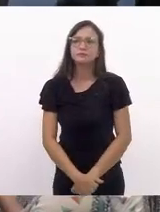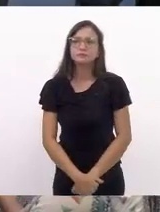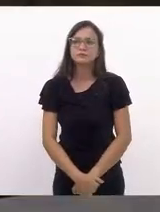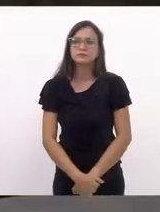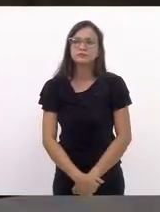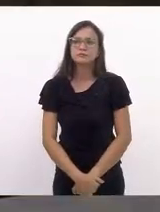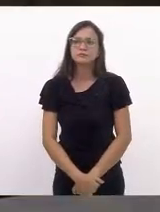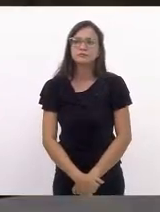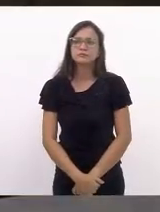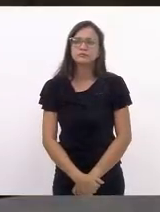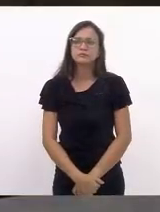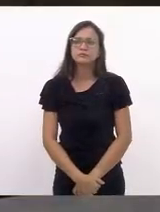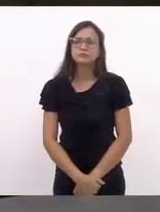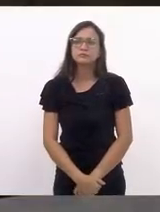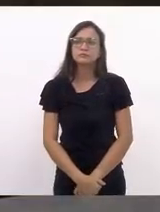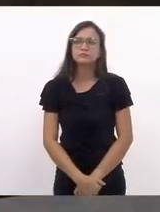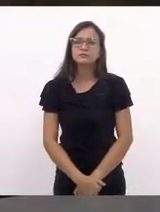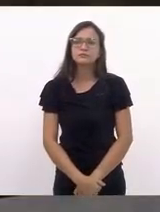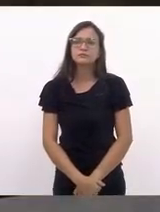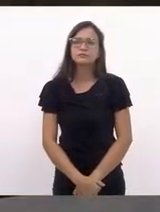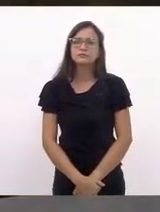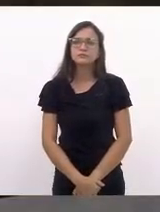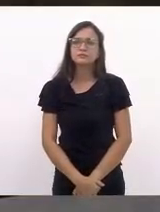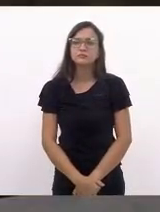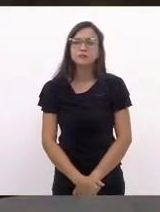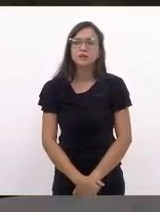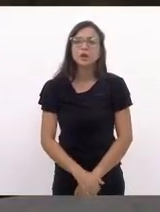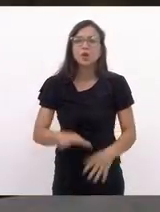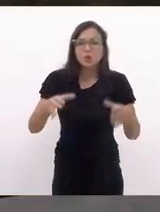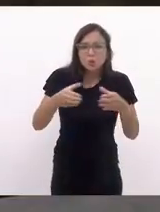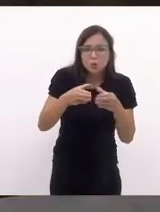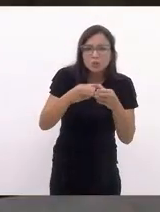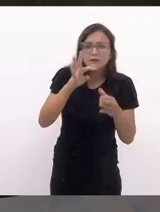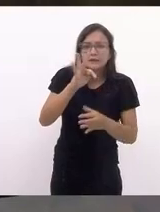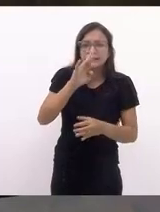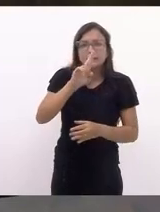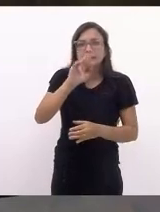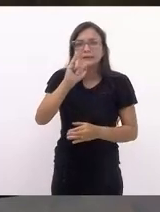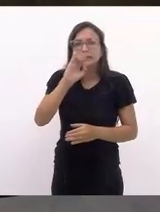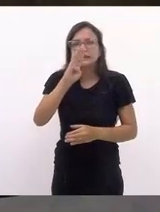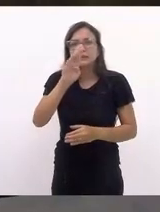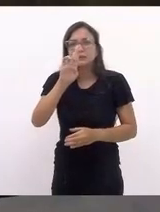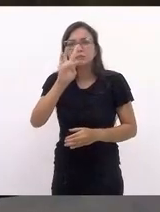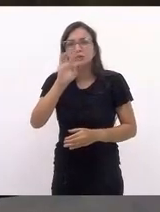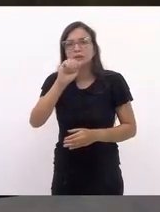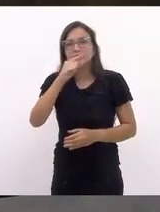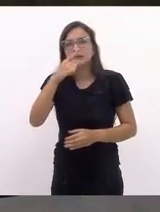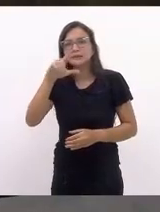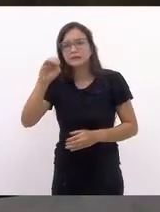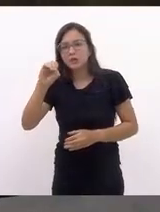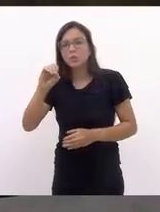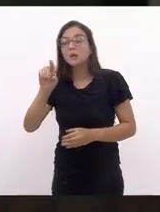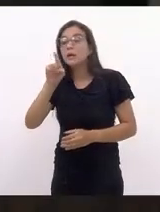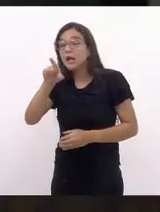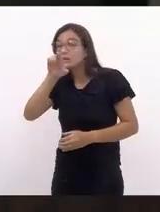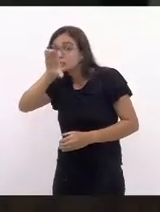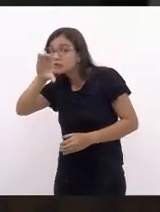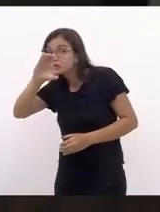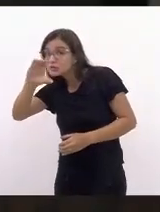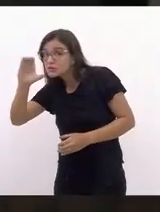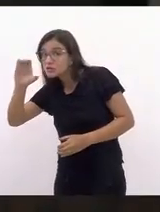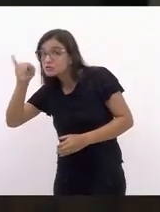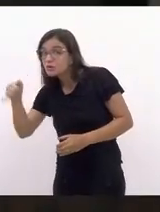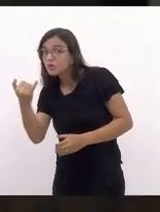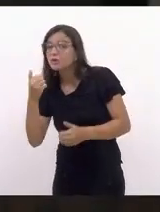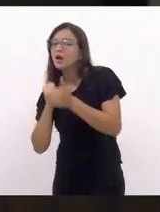o seu presente o parecer da tributação favorável acompanhando substitutivo da ccj pela comissão